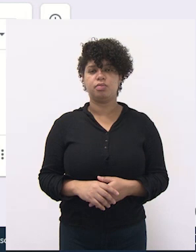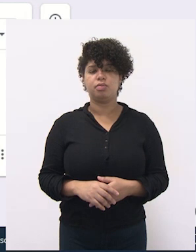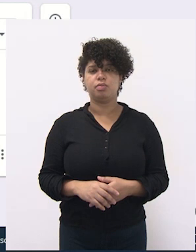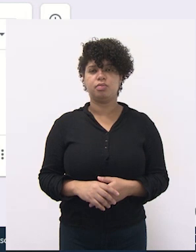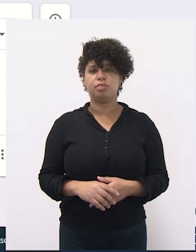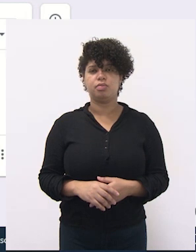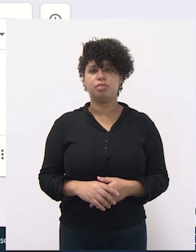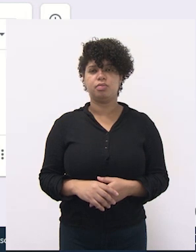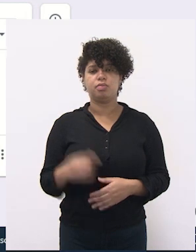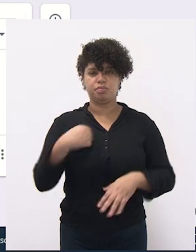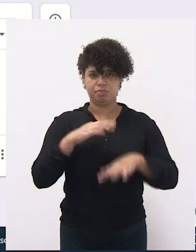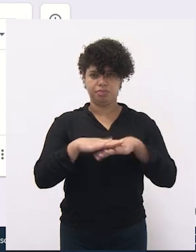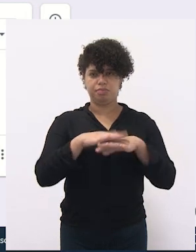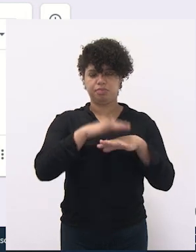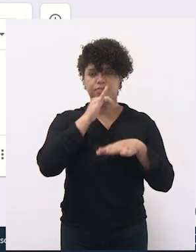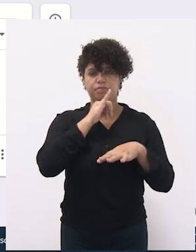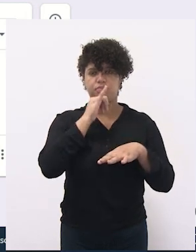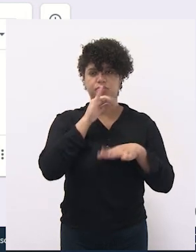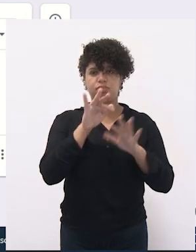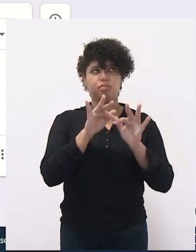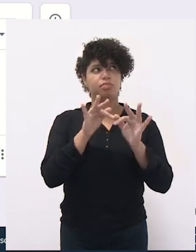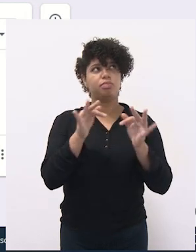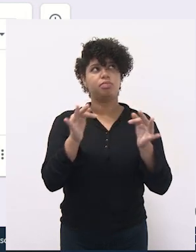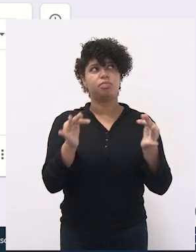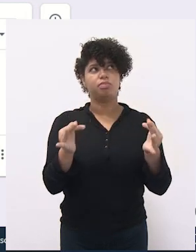com um exemplo bem simples,